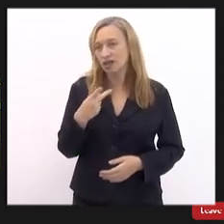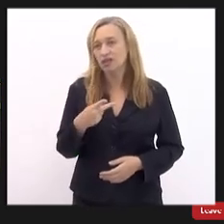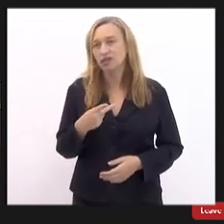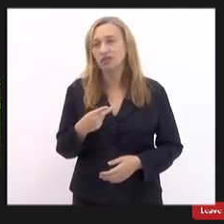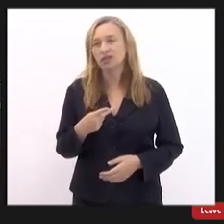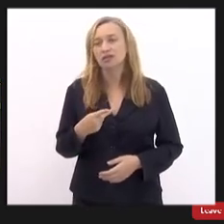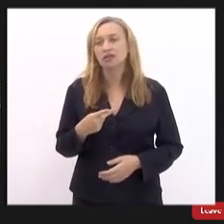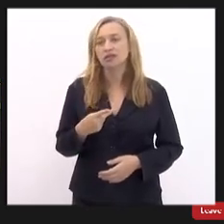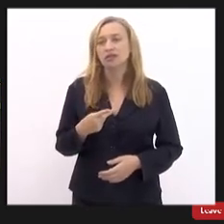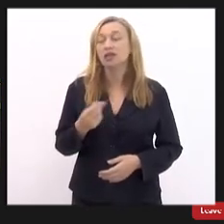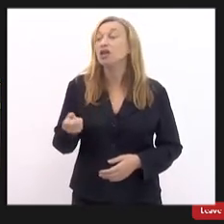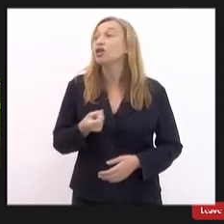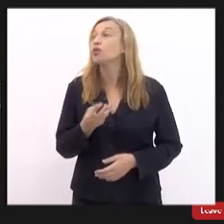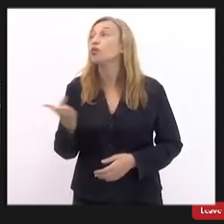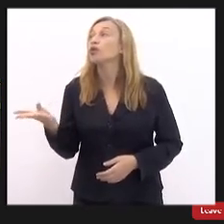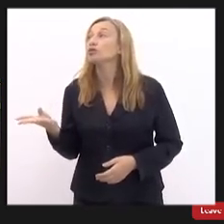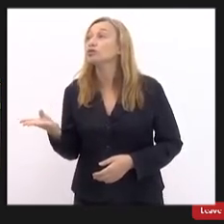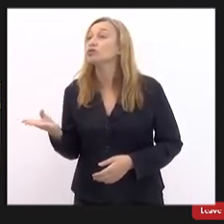Você, enquanto